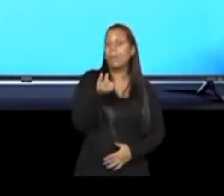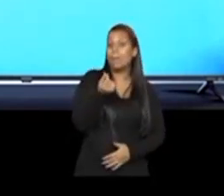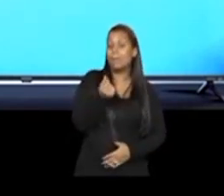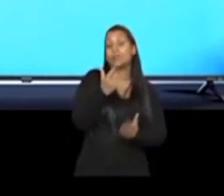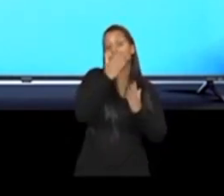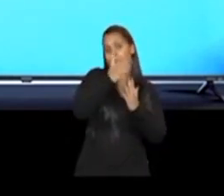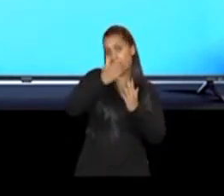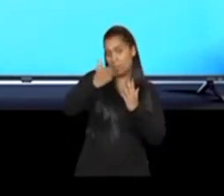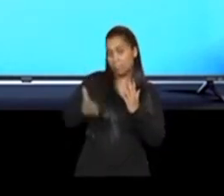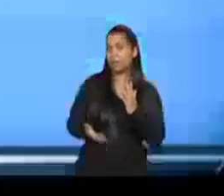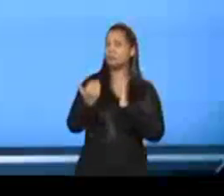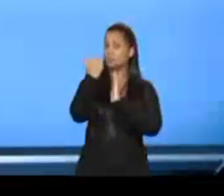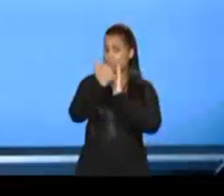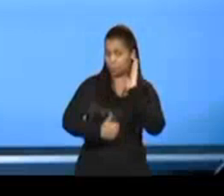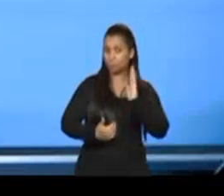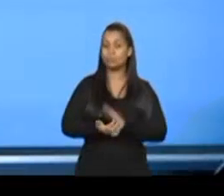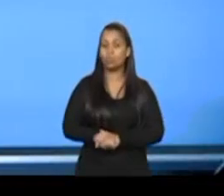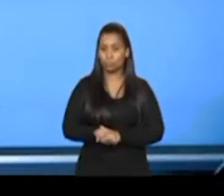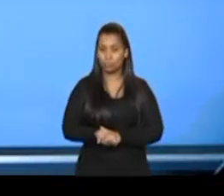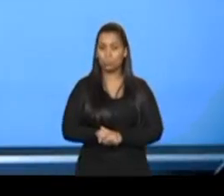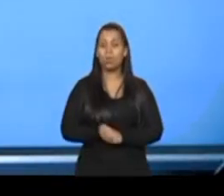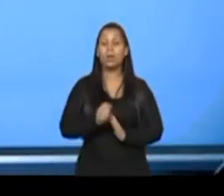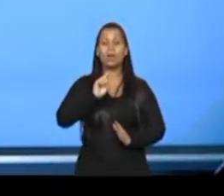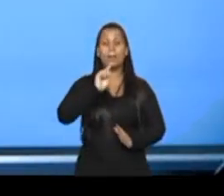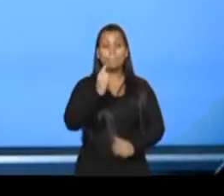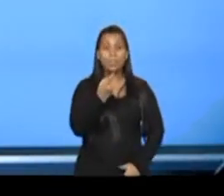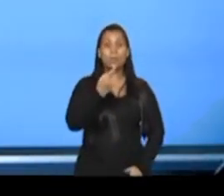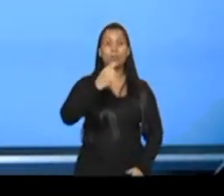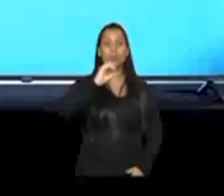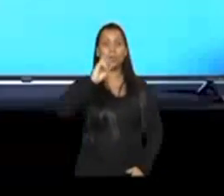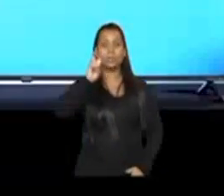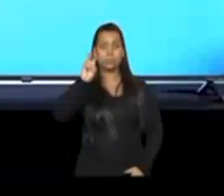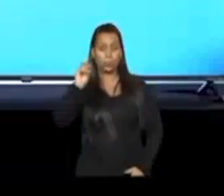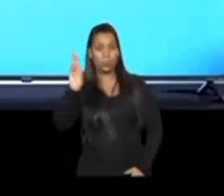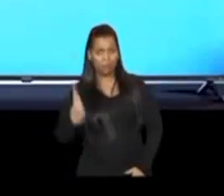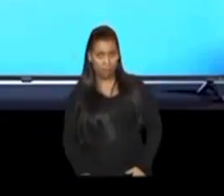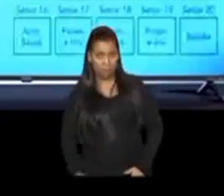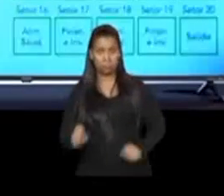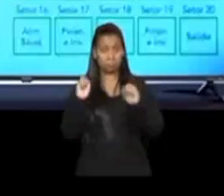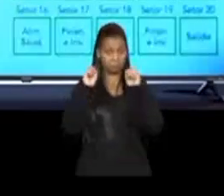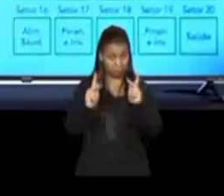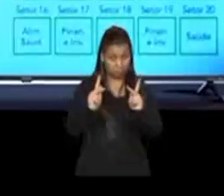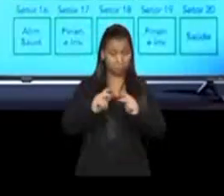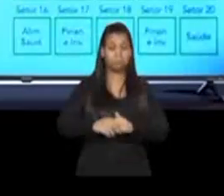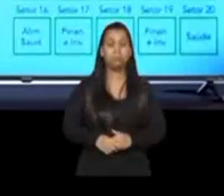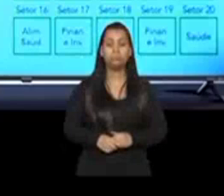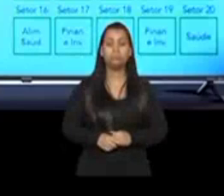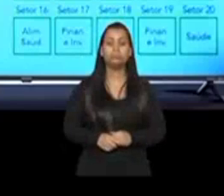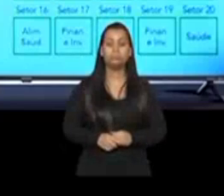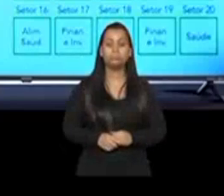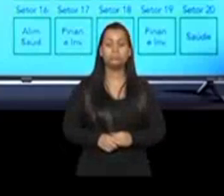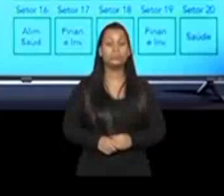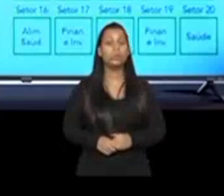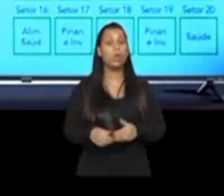prazo, com desconto, equivalente a R$ 1.050. Tudo bem? Passando para o nosso